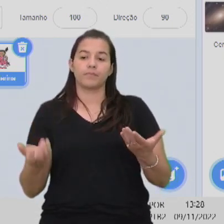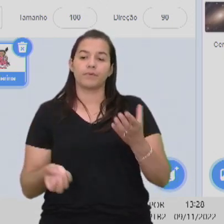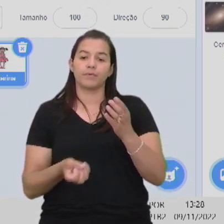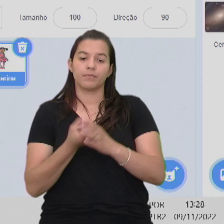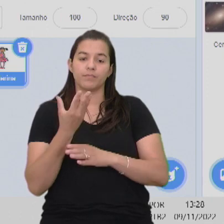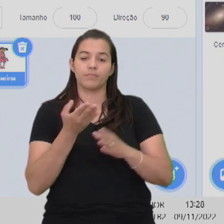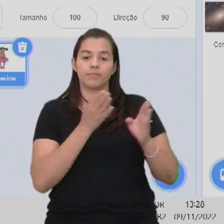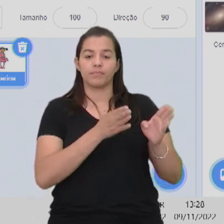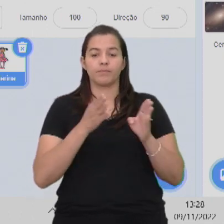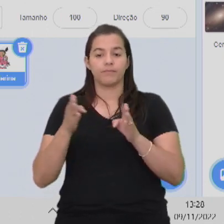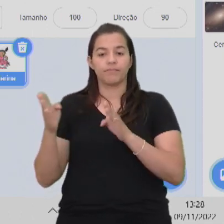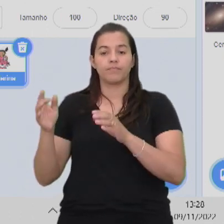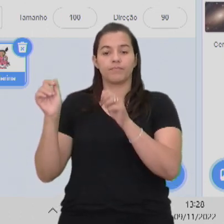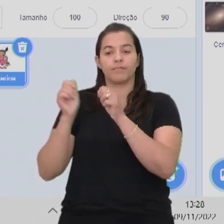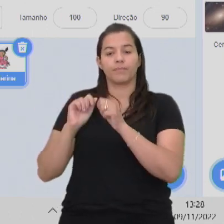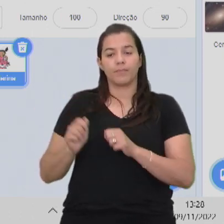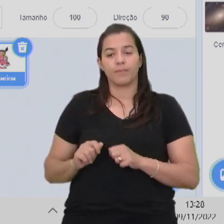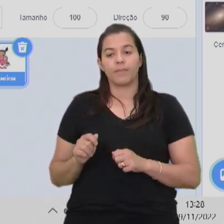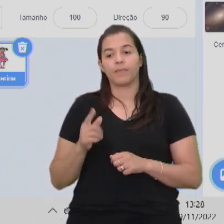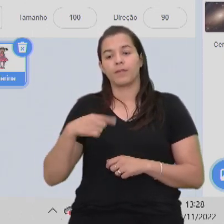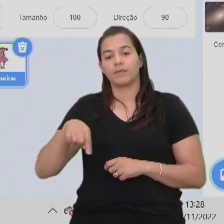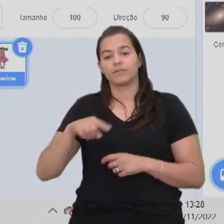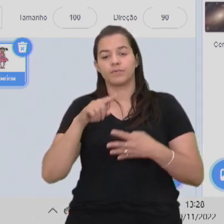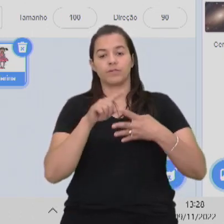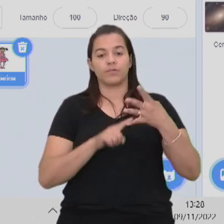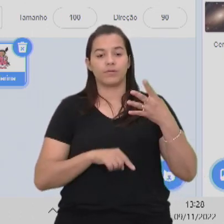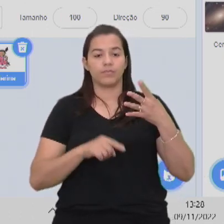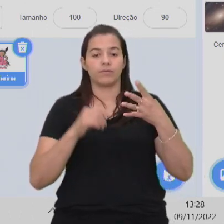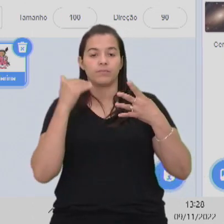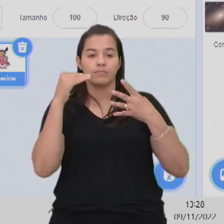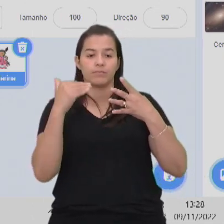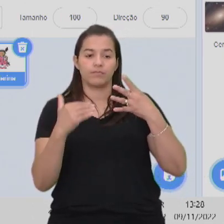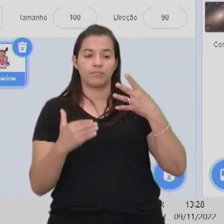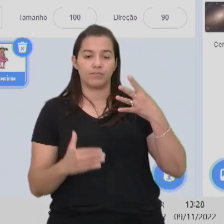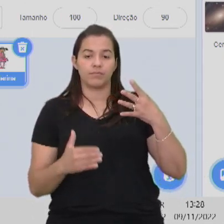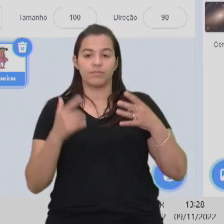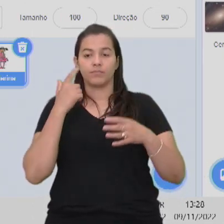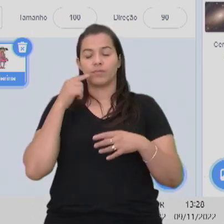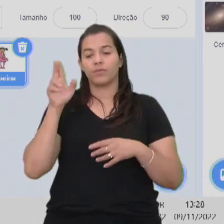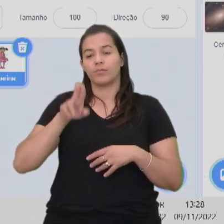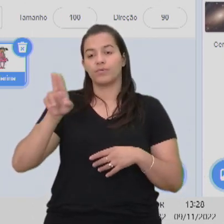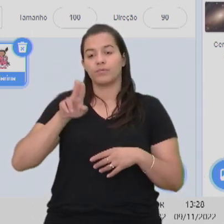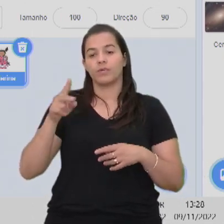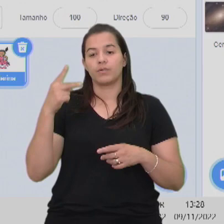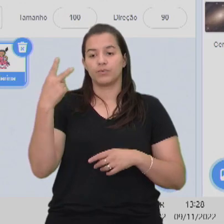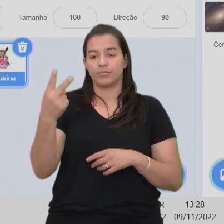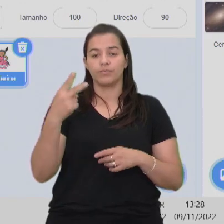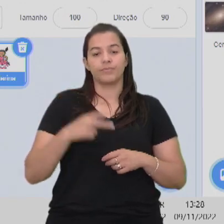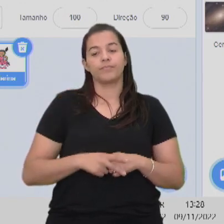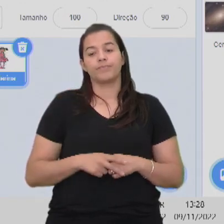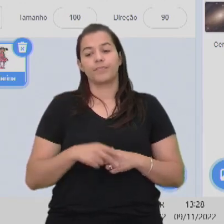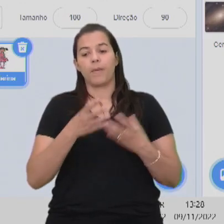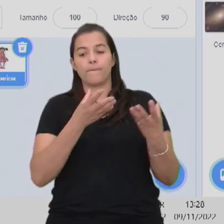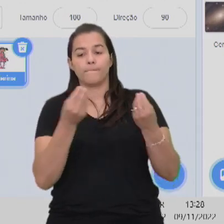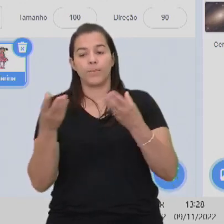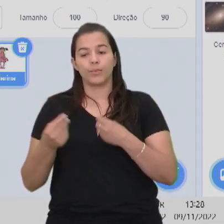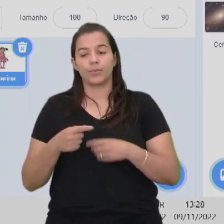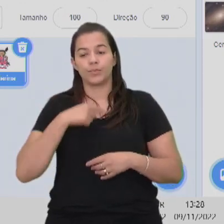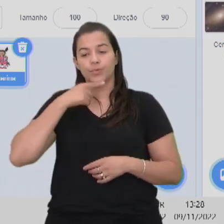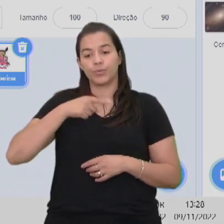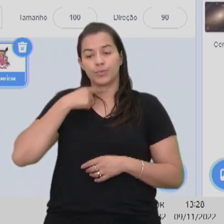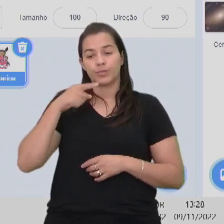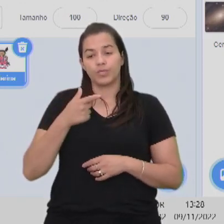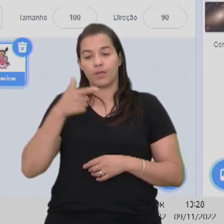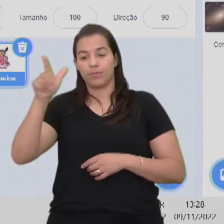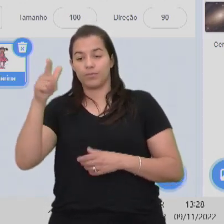fazendo mudar a fantasia, porque ela tinha 4 fantasias diferentes, ó. E a gente conseguiu usar 2. tá bom? Não deu tempo de fazer muito, mas na próxima aula eu